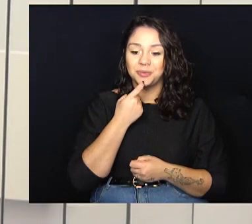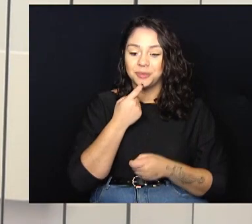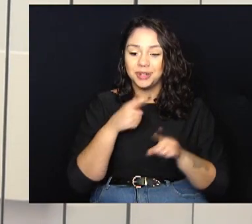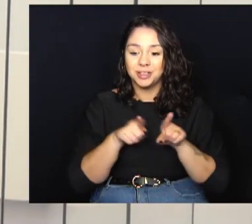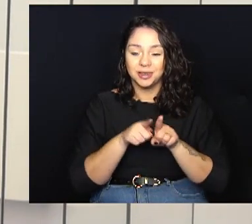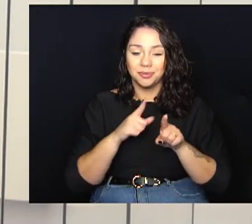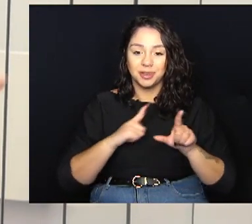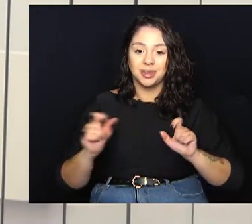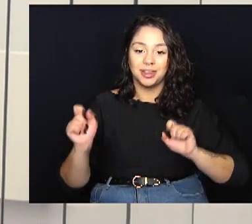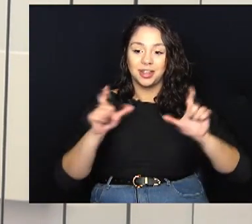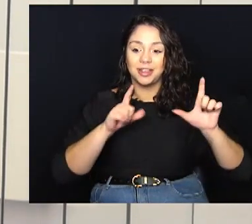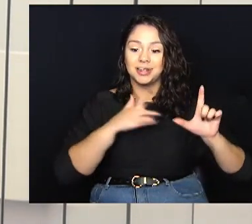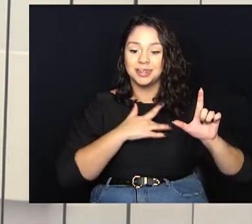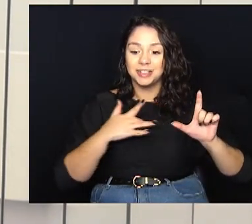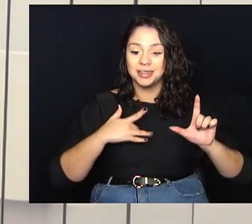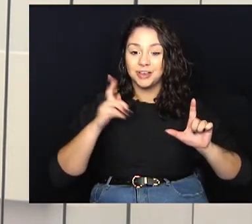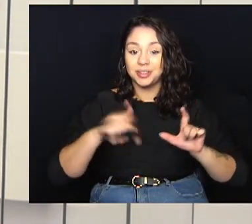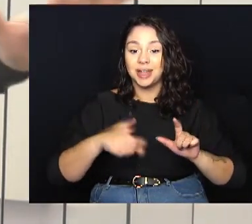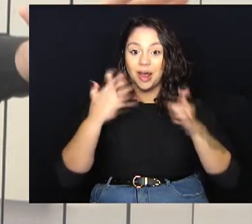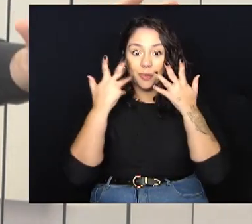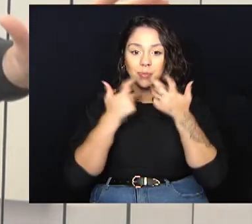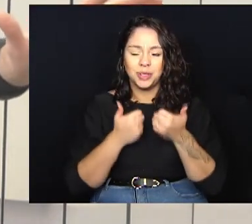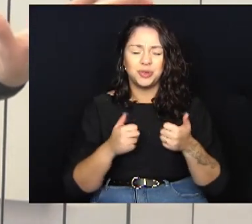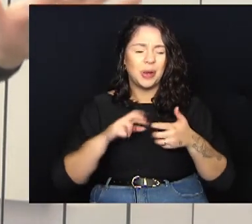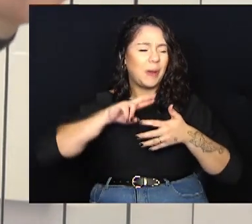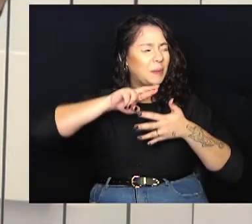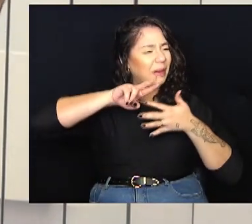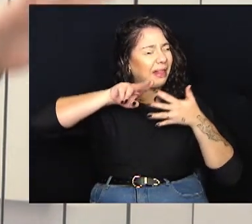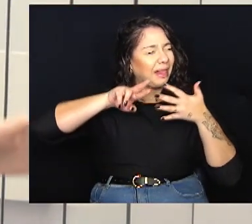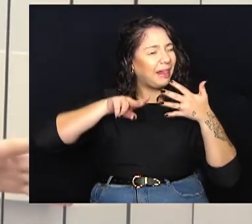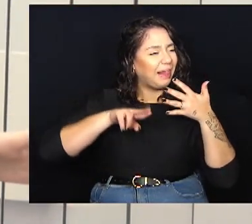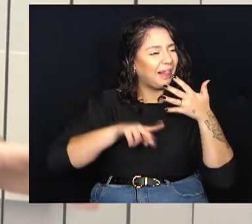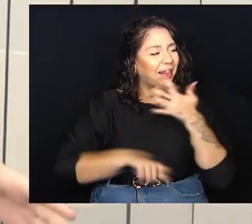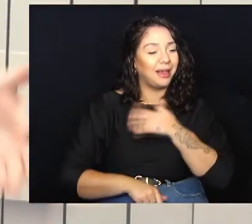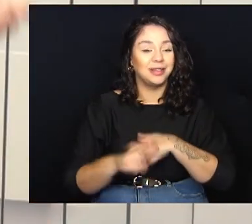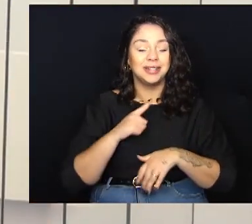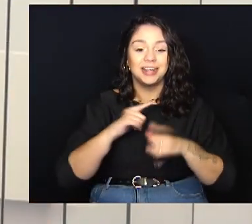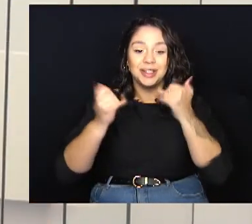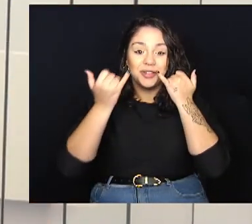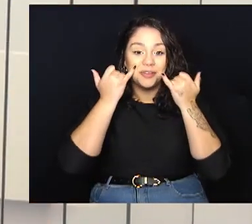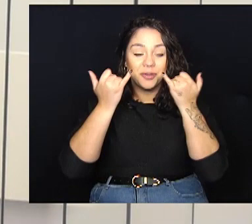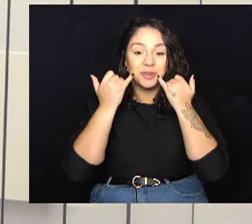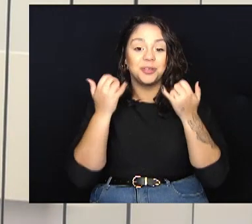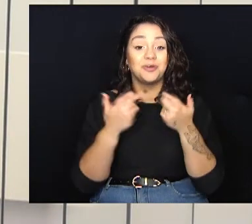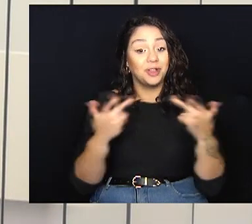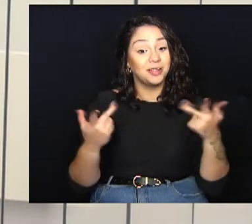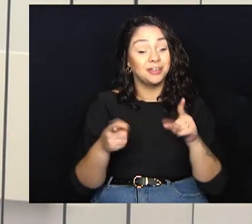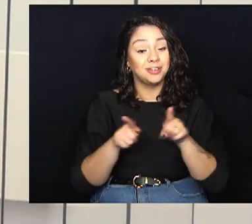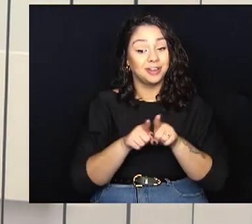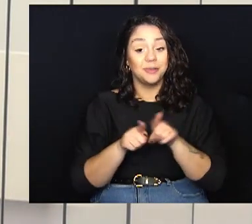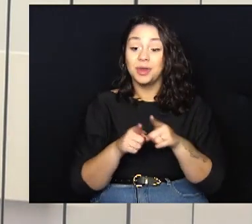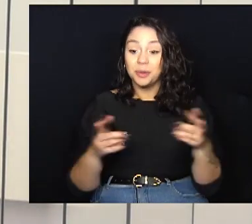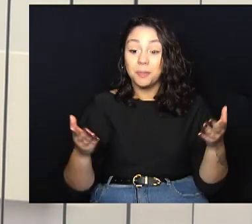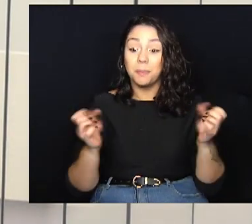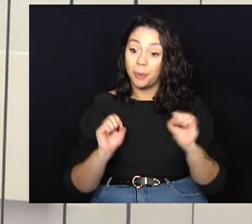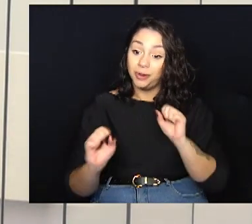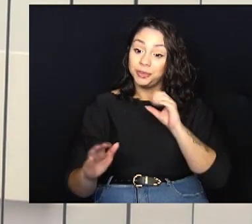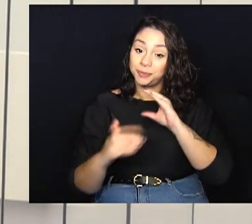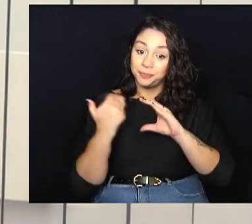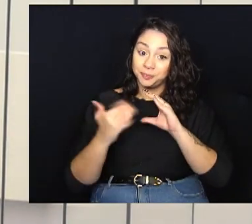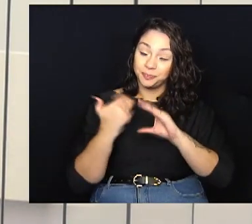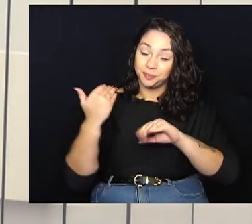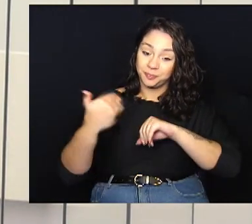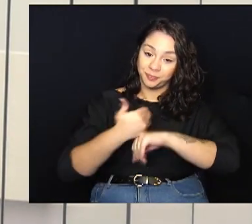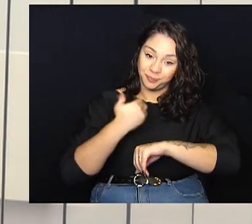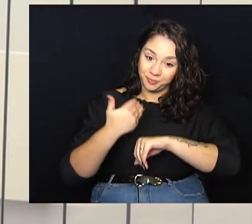o nosso quadro de saúde é o bicho então aqui você vai ficar muito bem informado e claro que você pode participar através